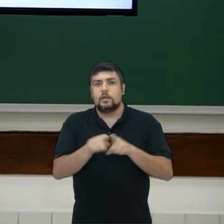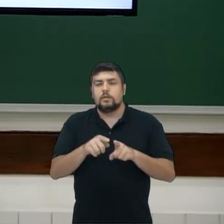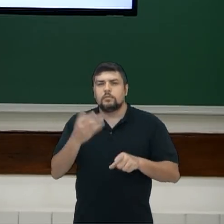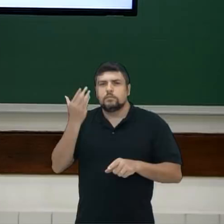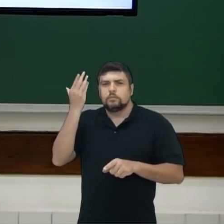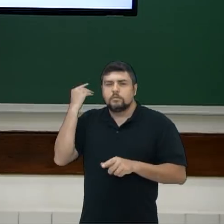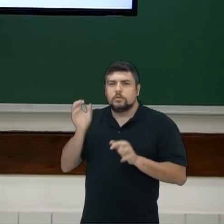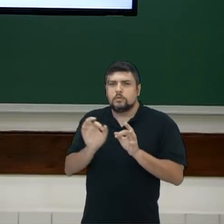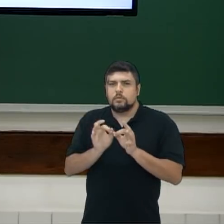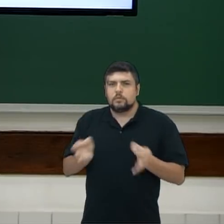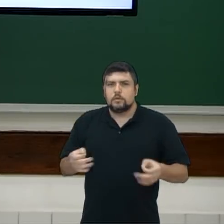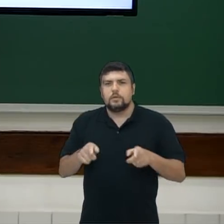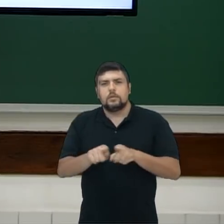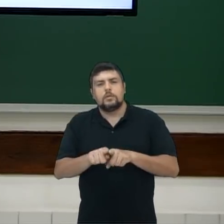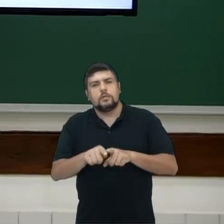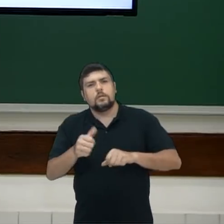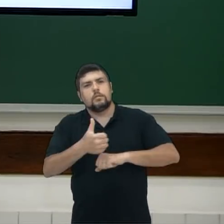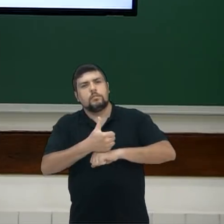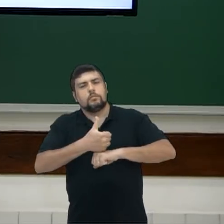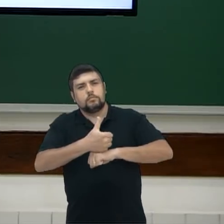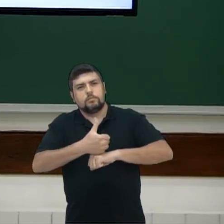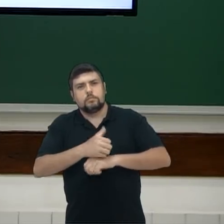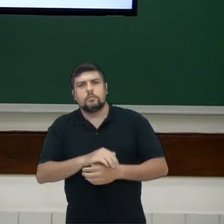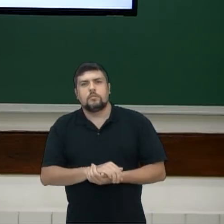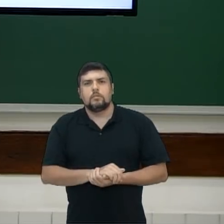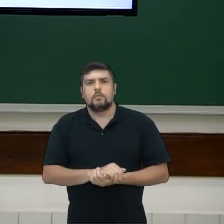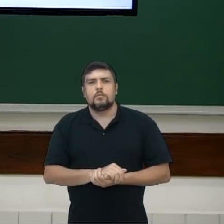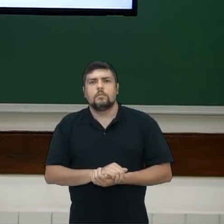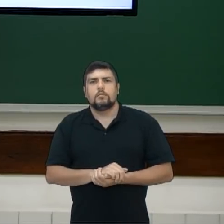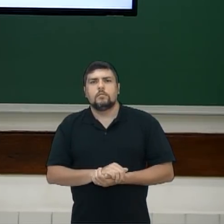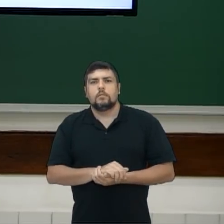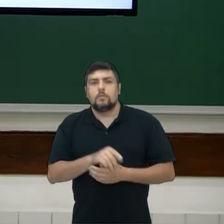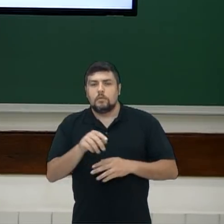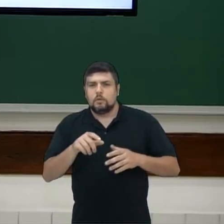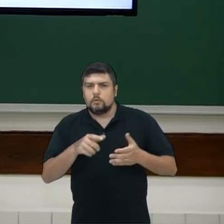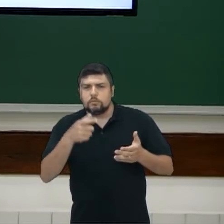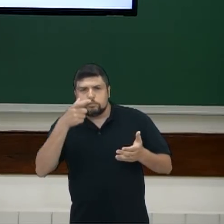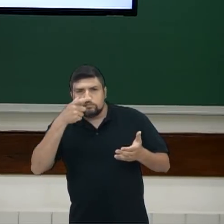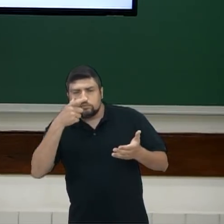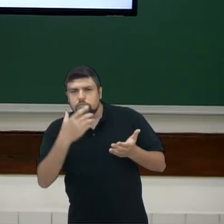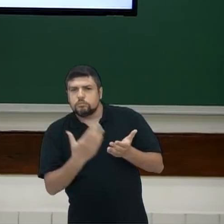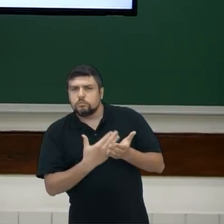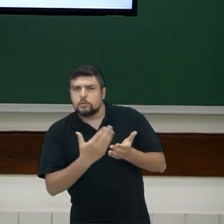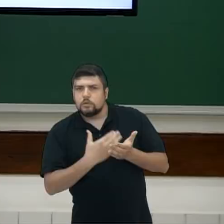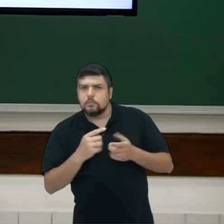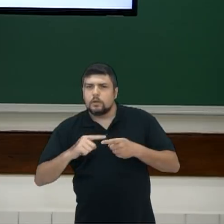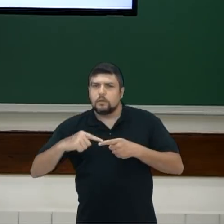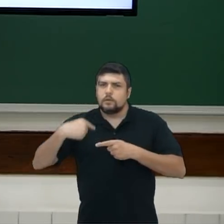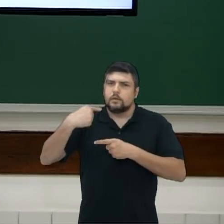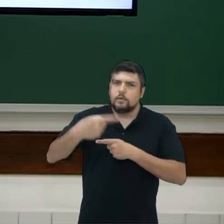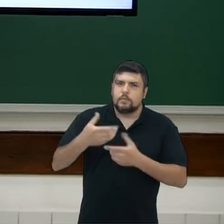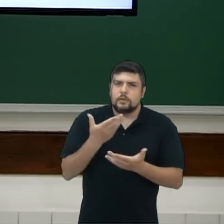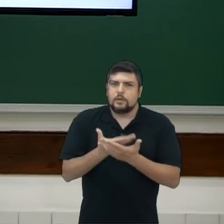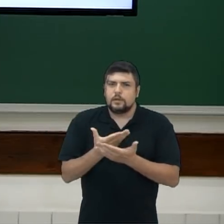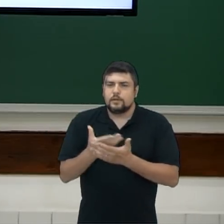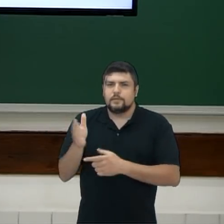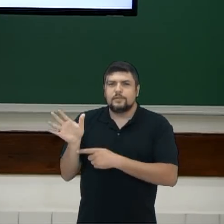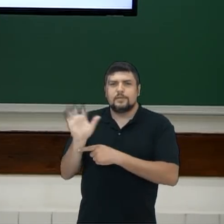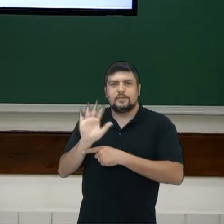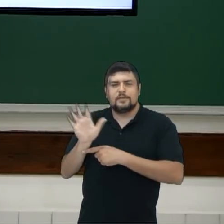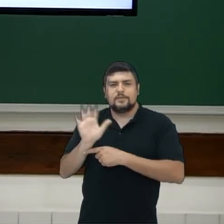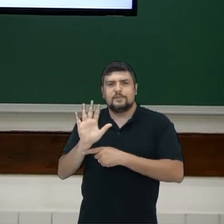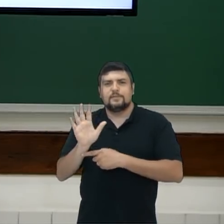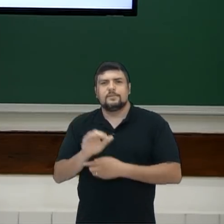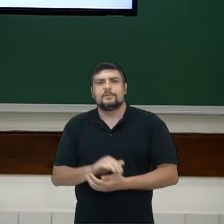sobre algumas profissões, certo? Verifica as suas anotações e nos vemos na próxima aula. Bye, see you